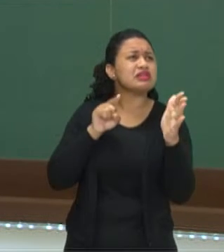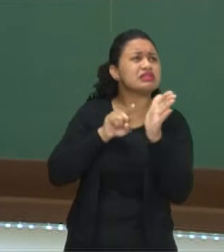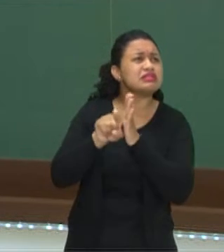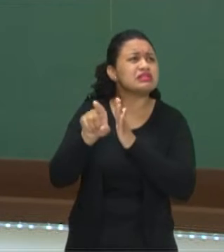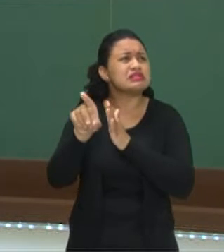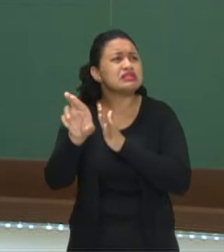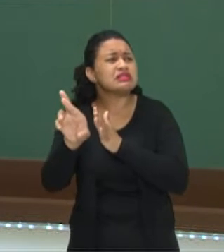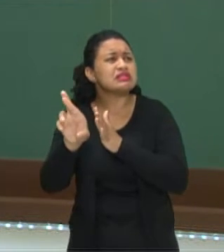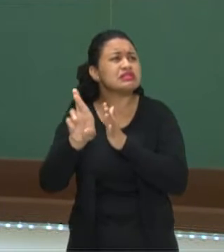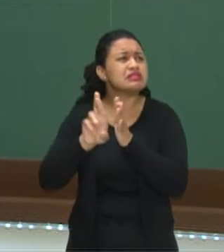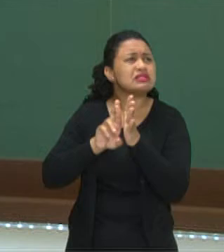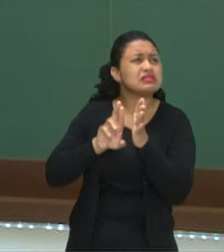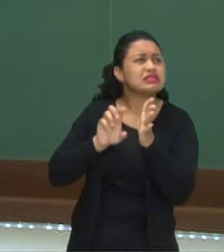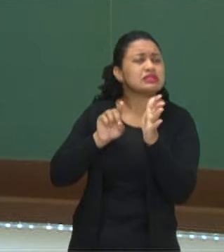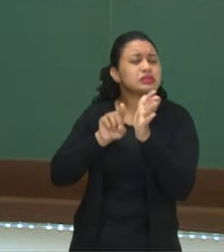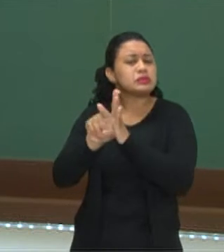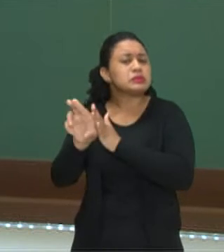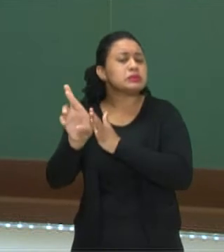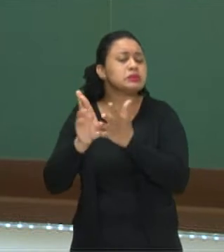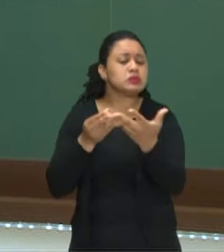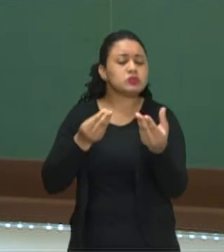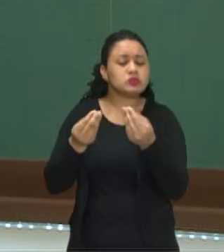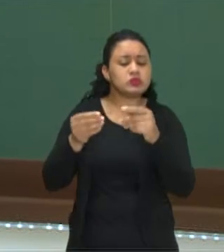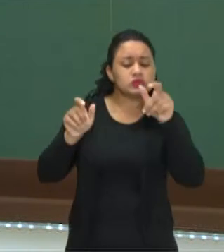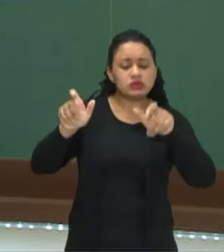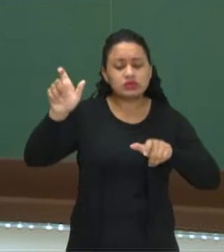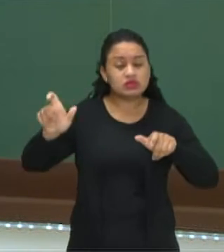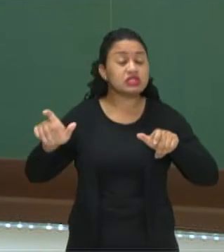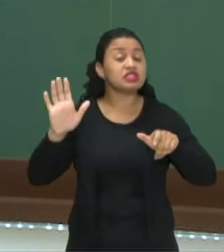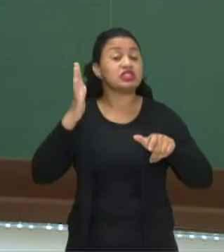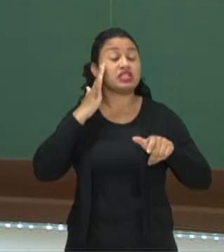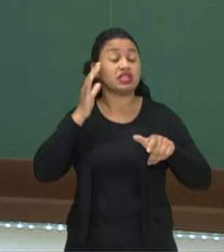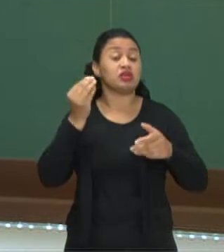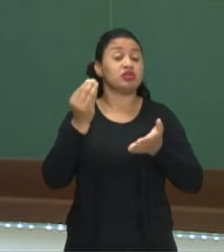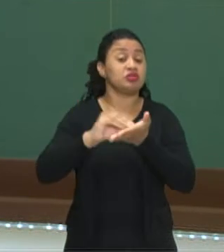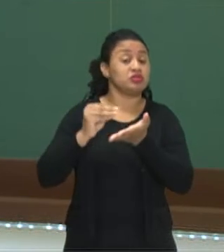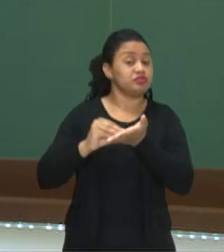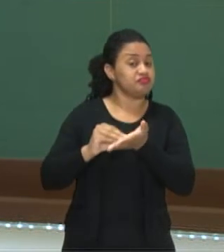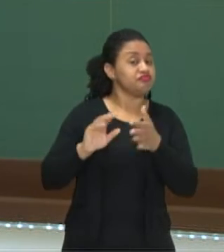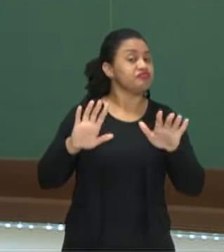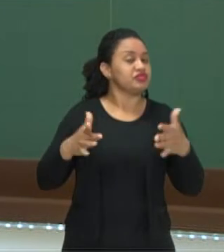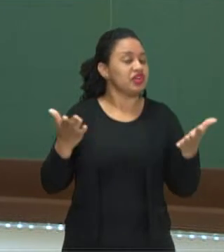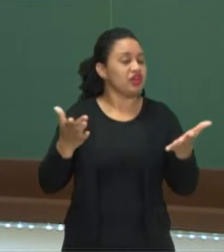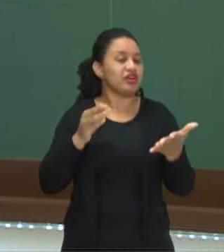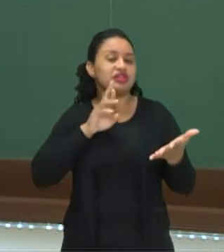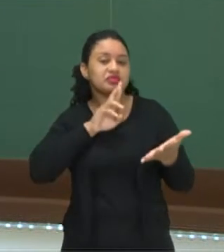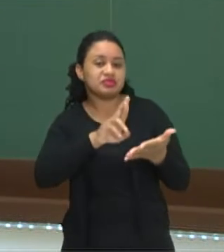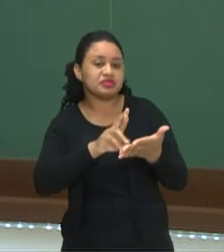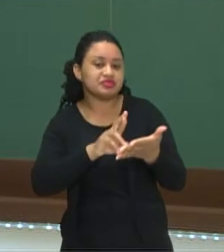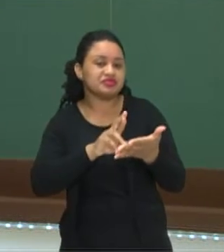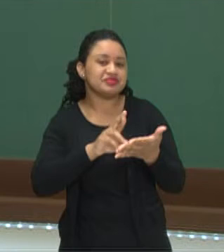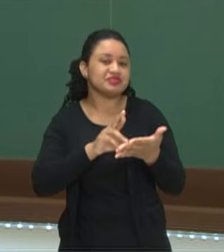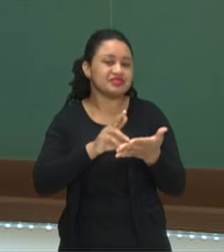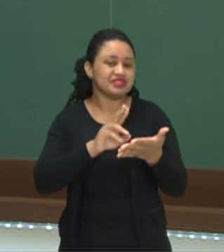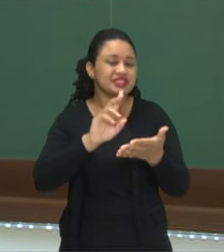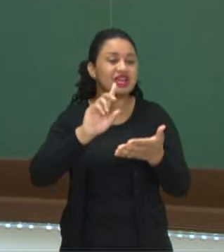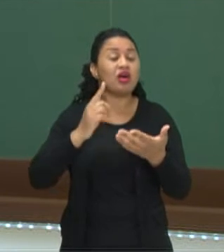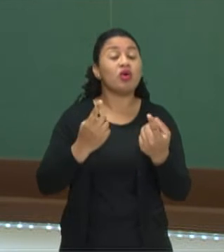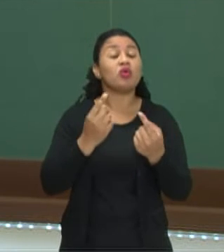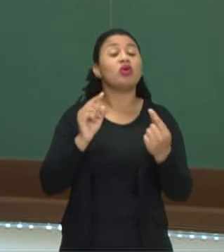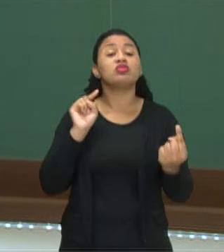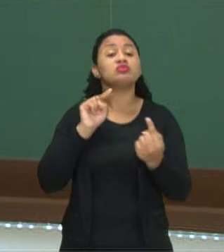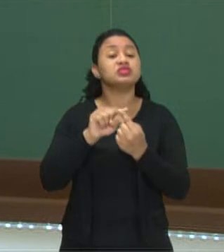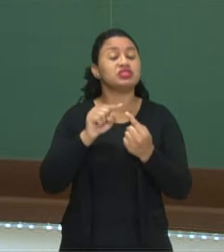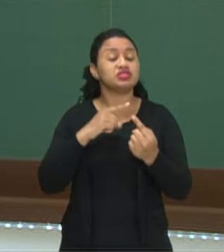pergunta, entrevistador e entrevistado. Então eu já sei o que eu vou escrever. Então, vamos lá? Escrevendo qual é